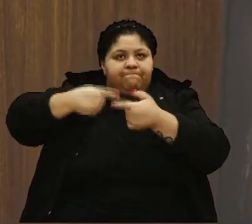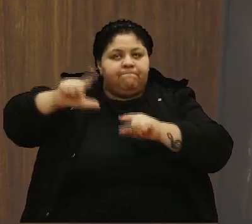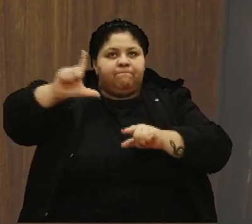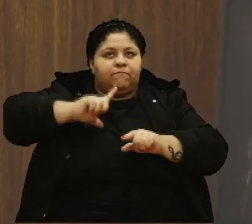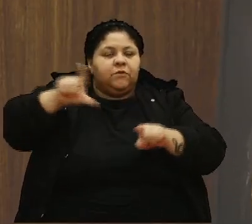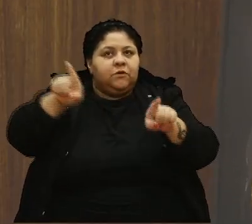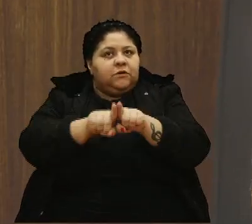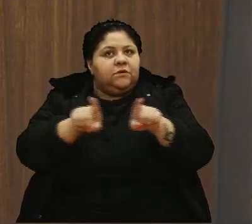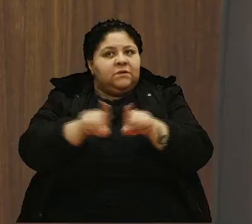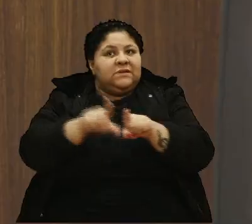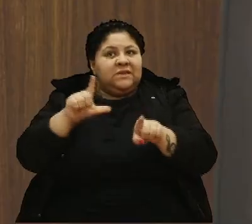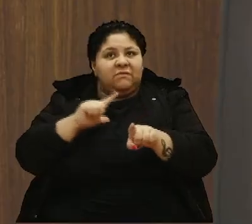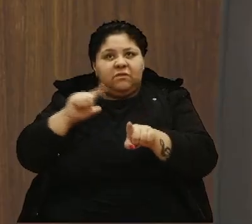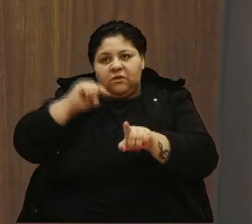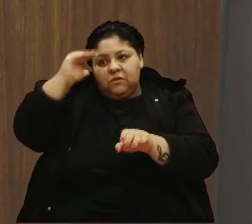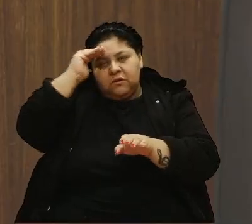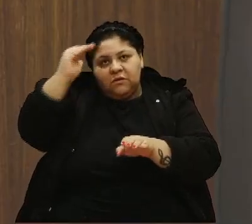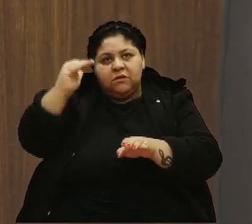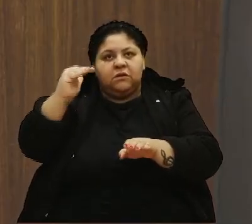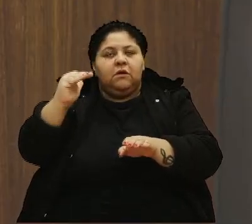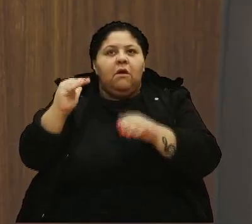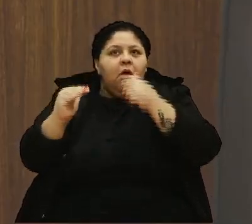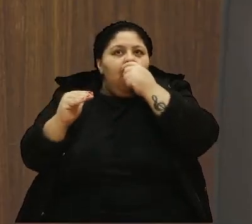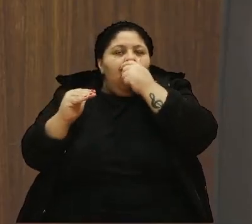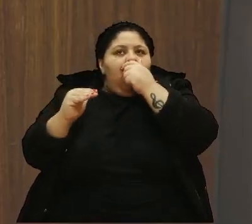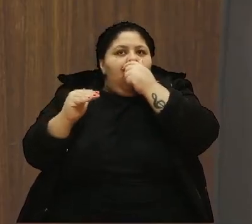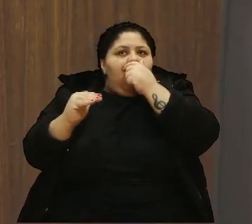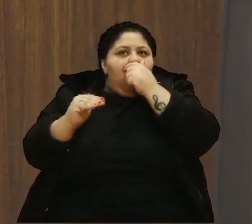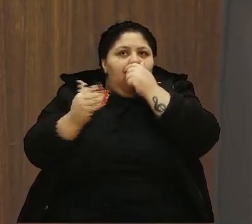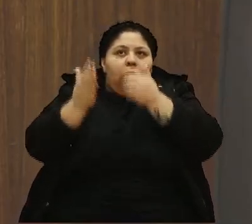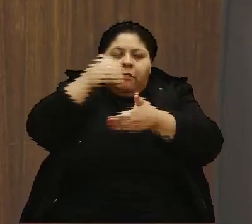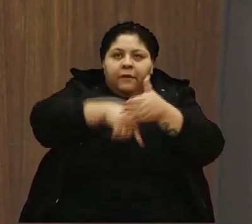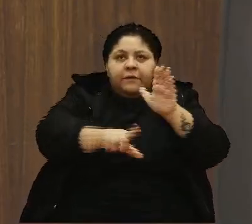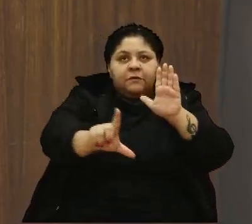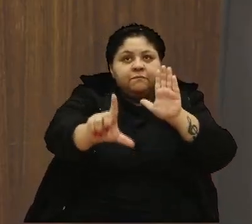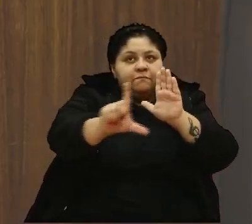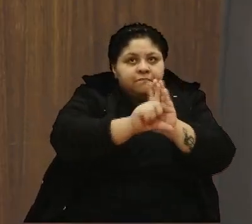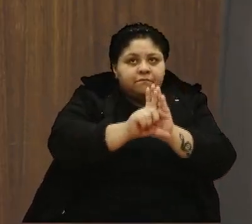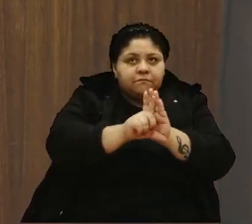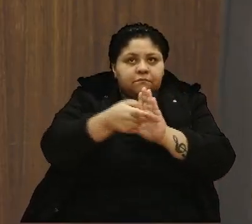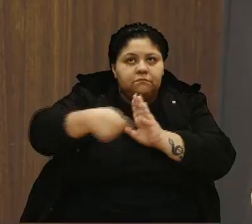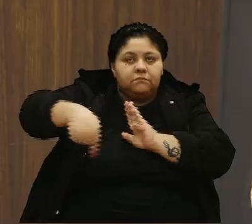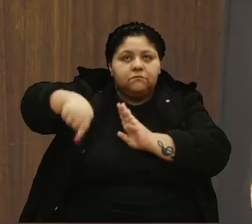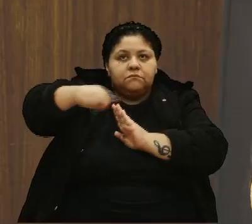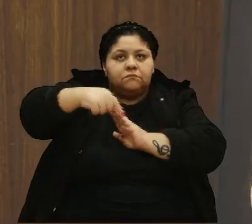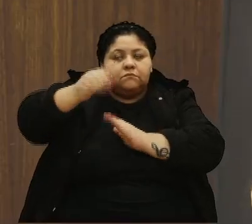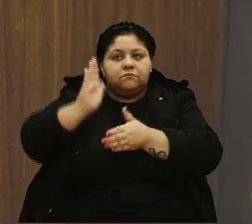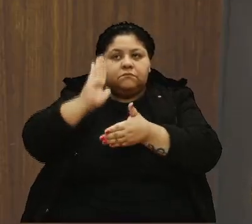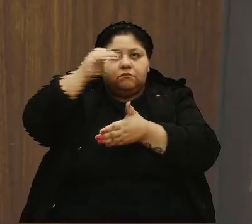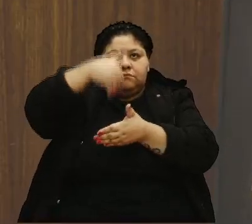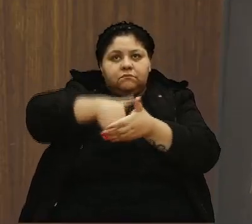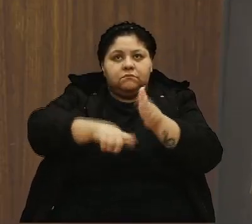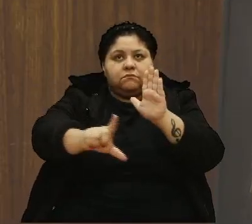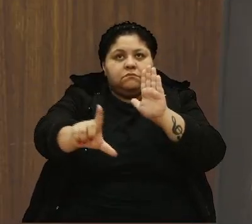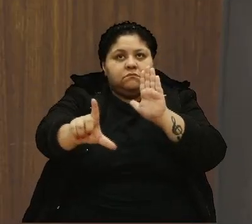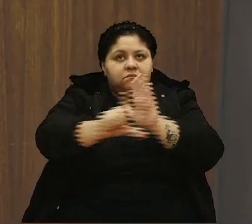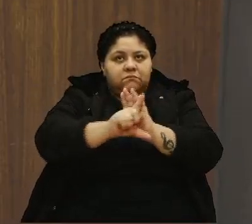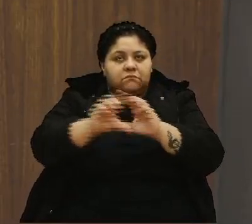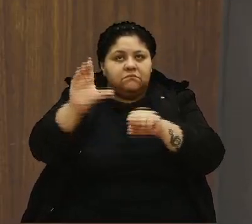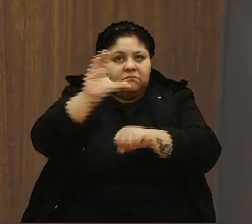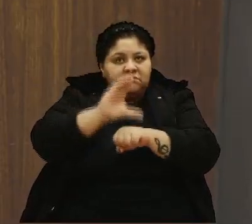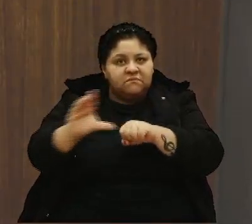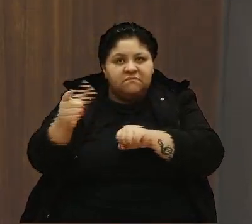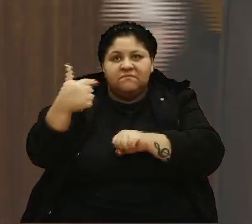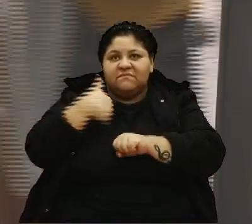também temos que cumprir coisas legislativas, da lei. Nós vamos votar uma lei inconstitucional,